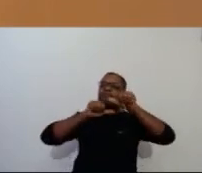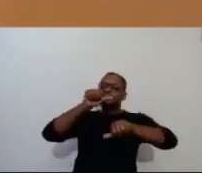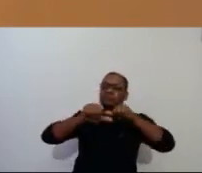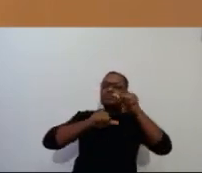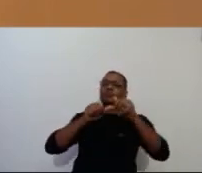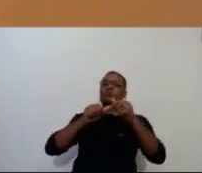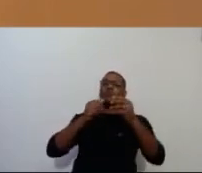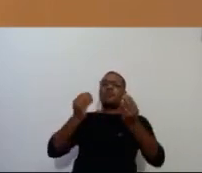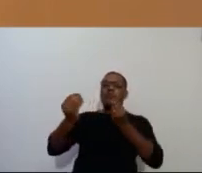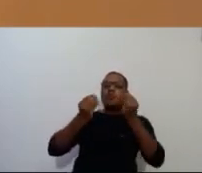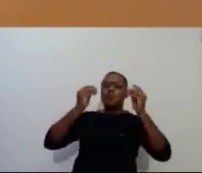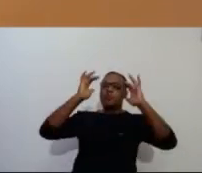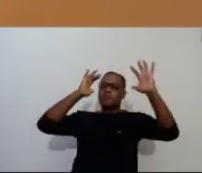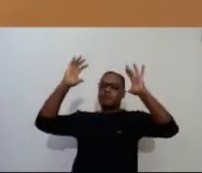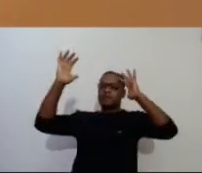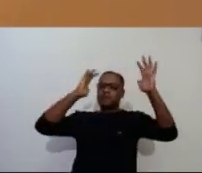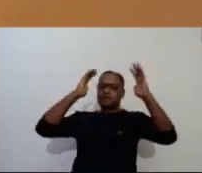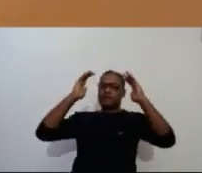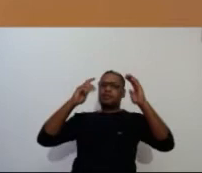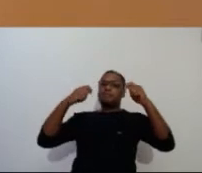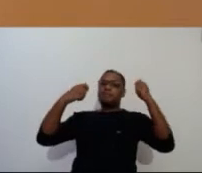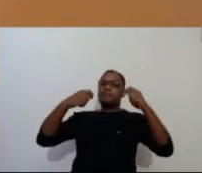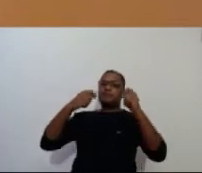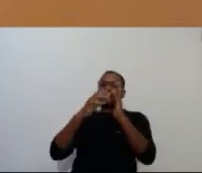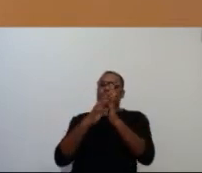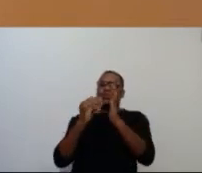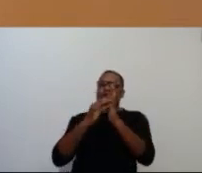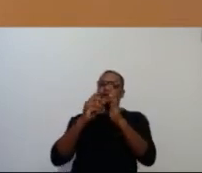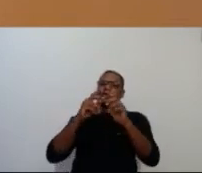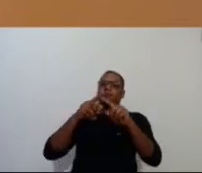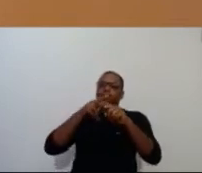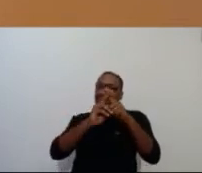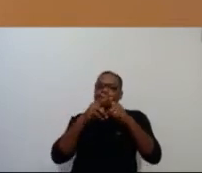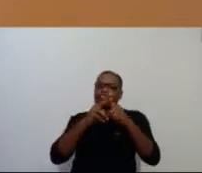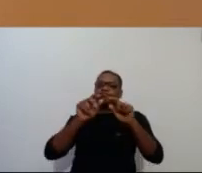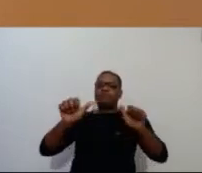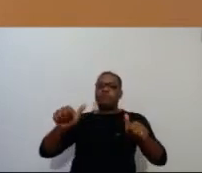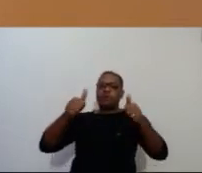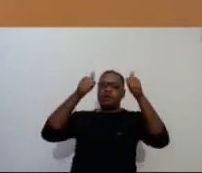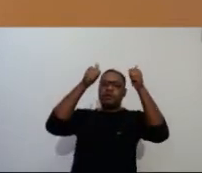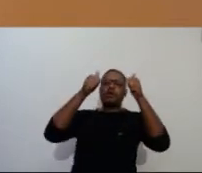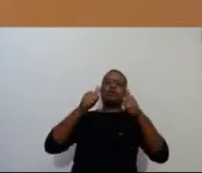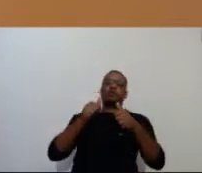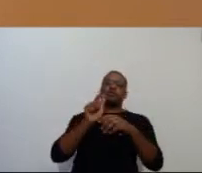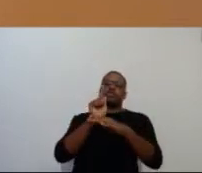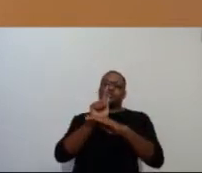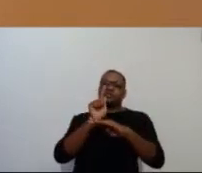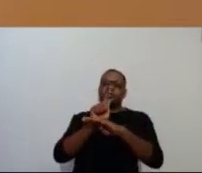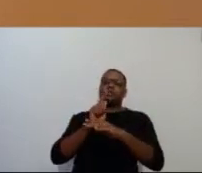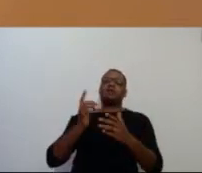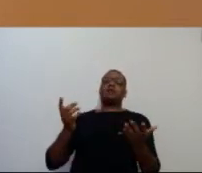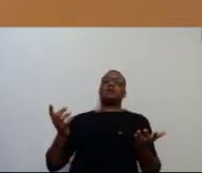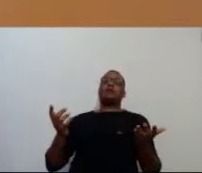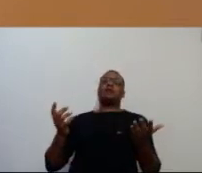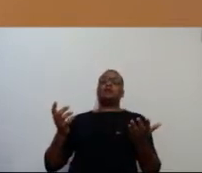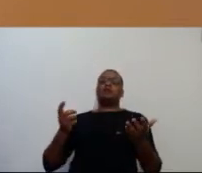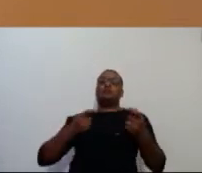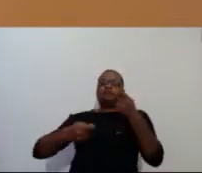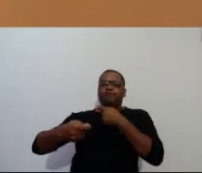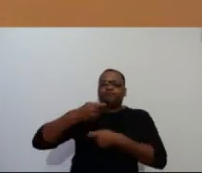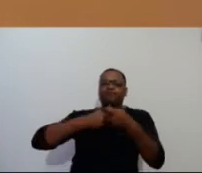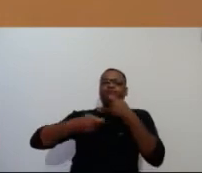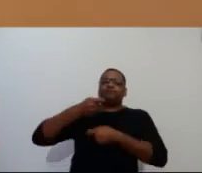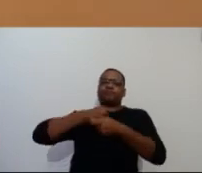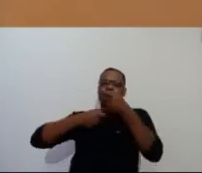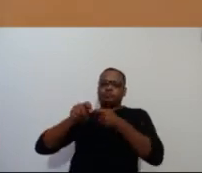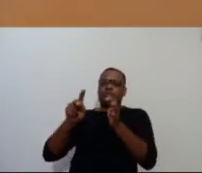pode melhorar o modelo de governança, o modelo de gestão, né, o modelo de negócio na rede, para